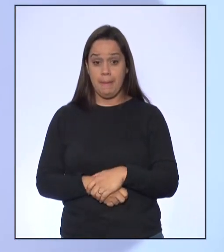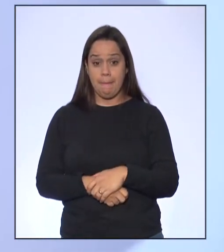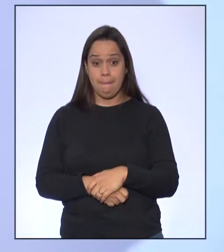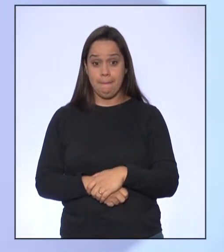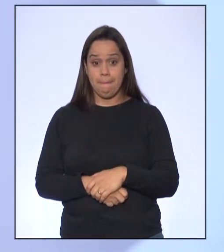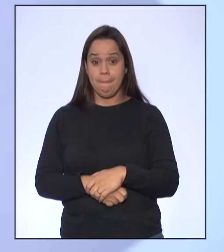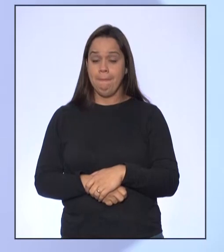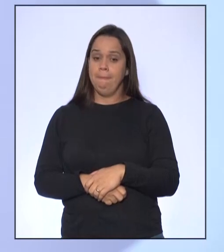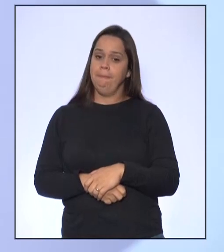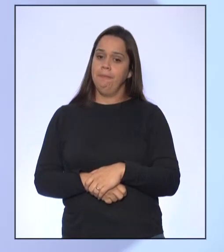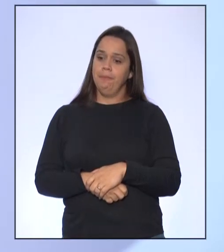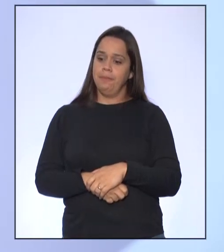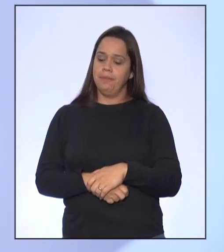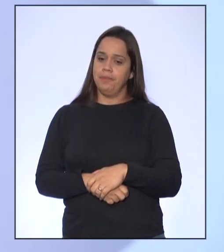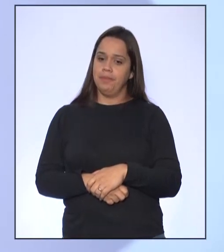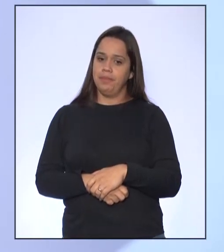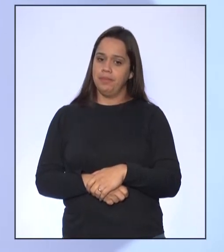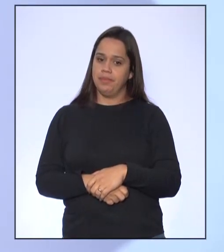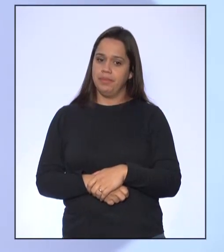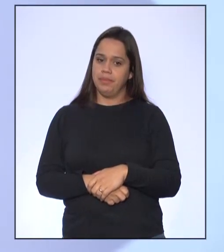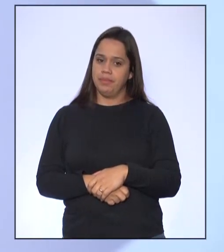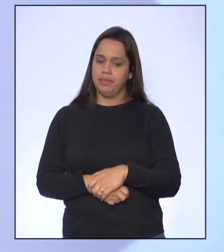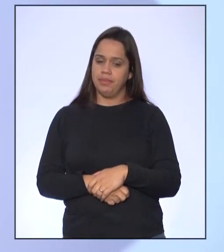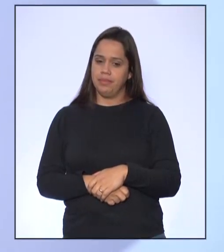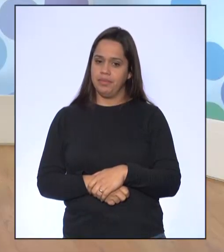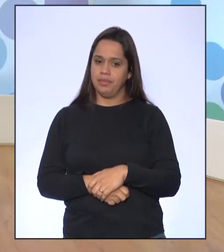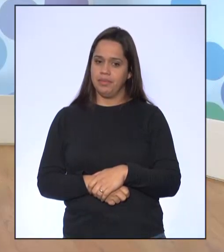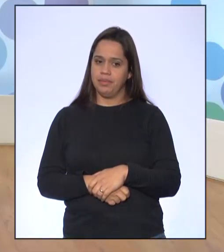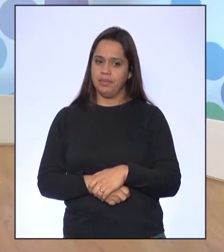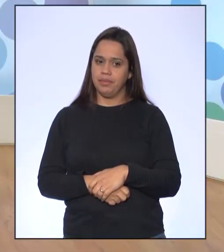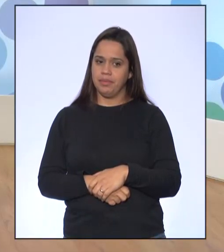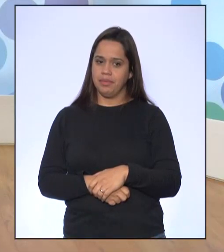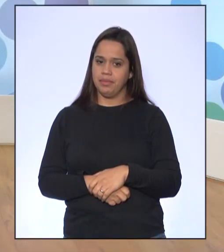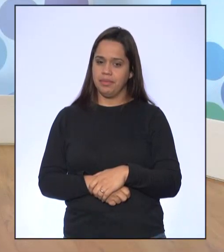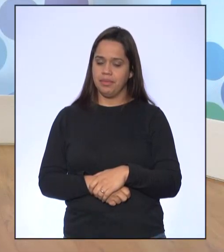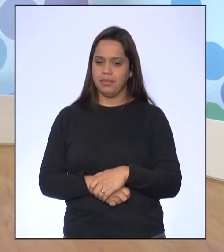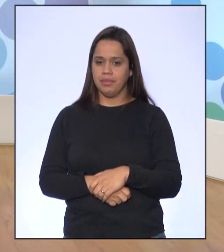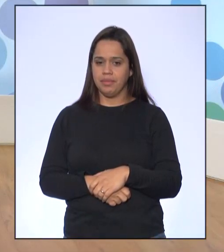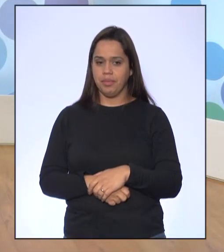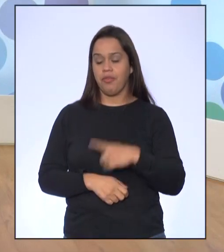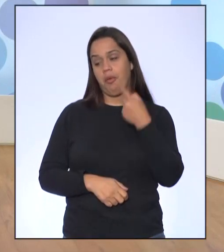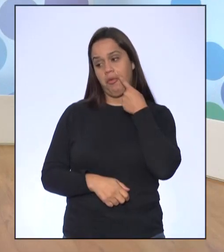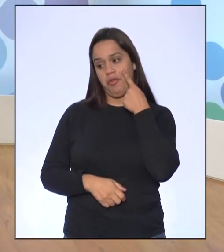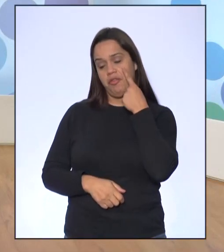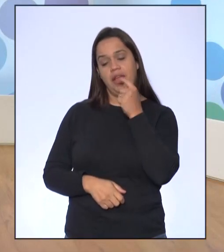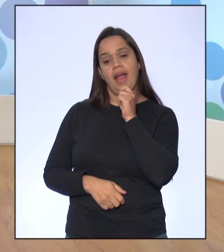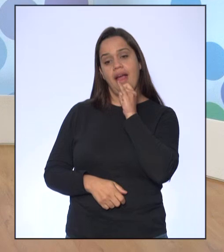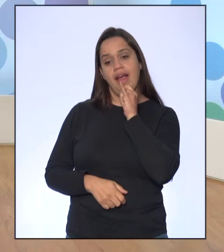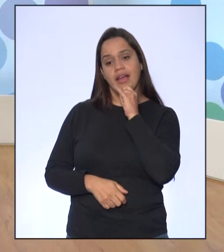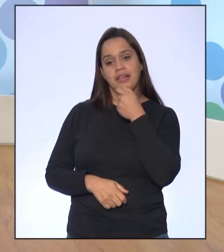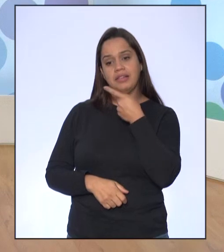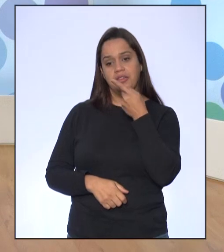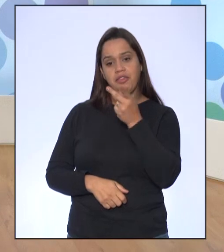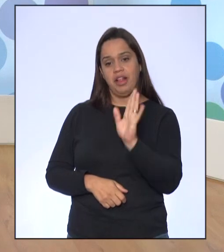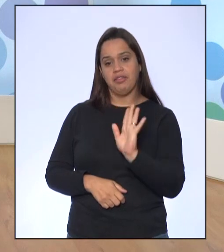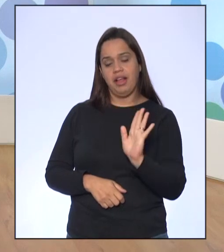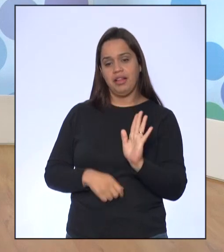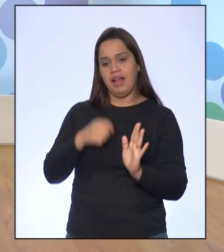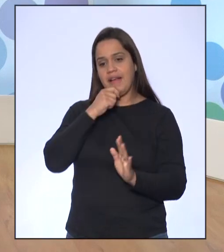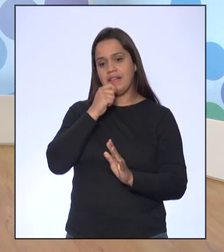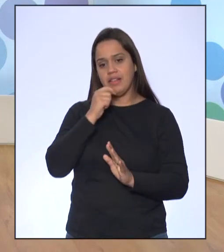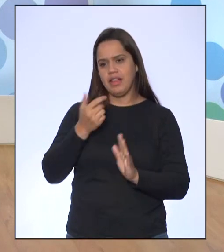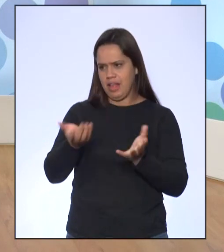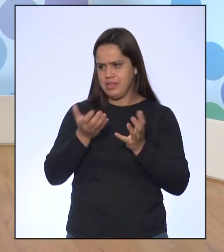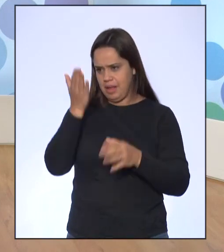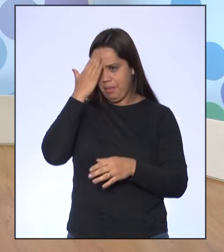Vamos lá. Você vai comparar com alguma? Não. Por enquanto, não. Eles estão observando. Observando? Você quer saber se houve reação química?